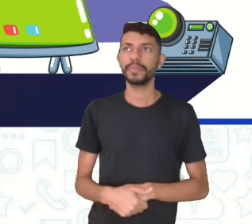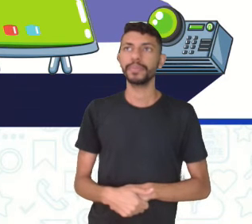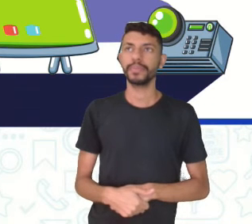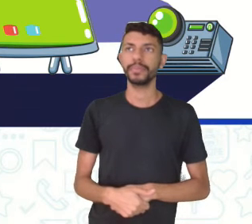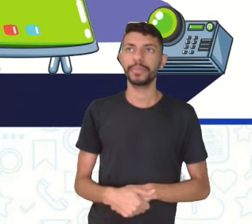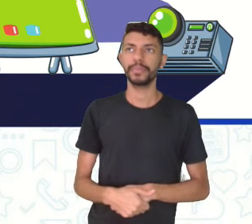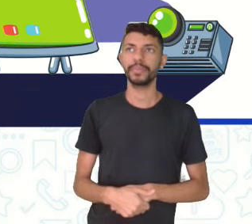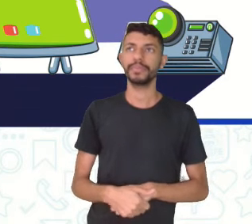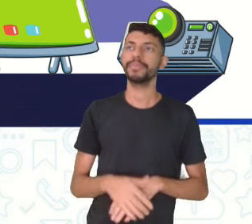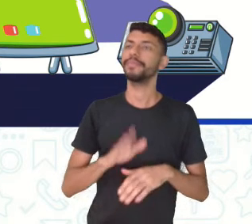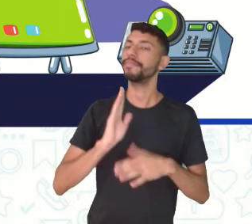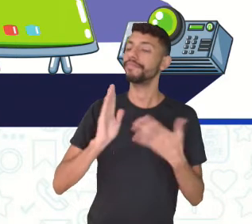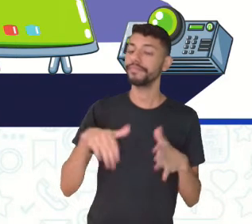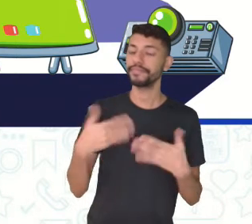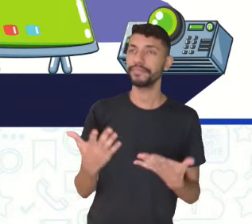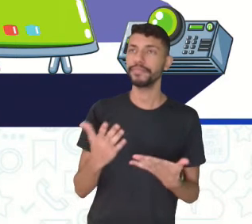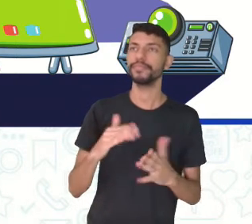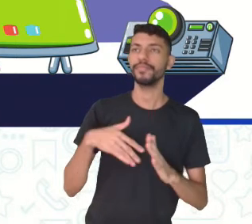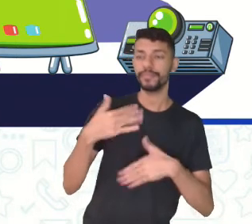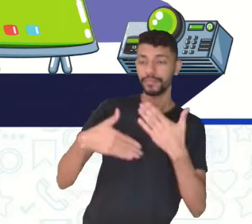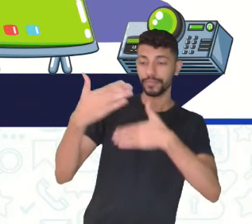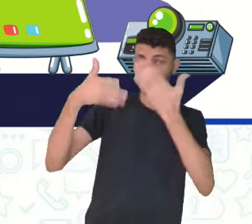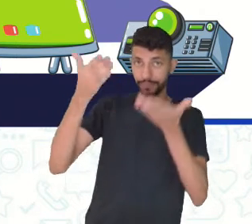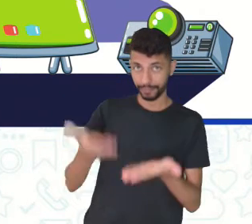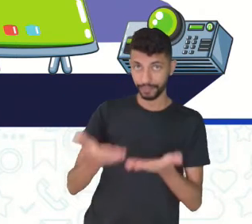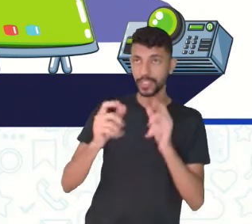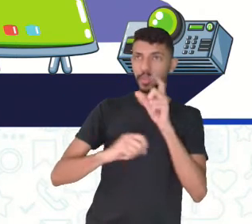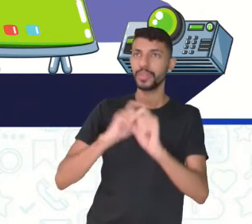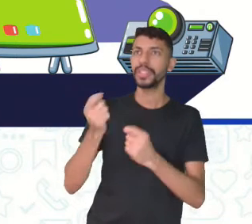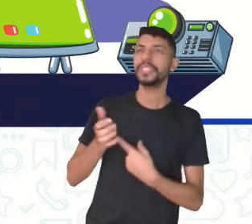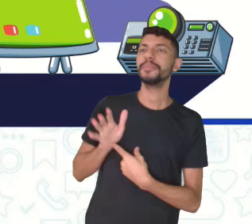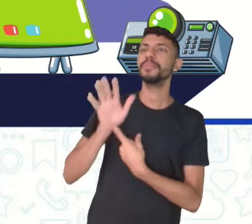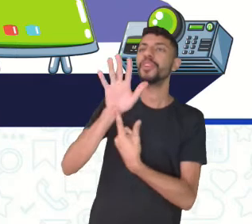esse novo produto. Esses avanços têm